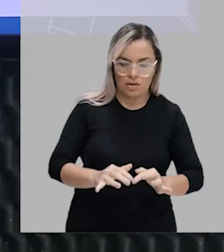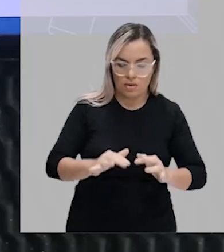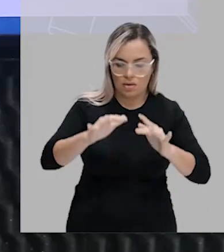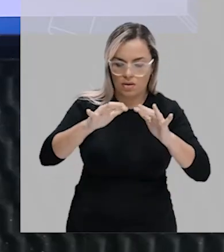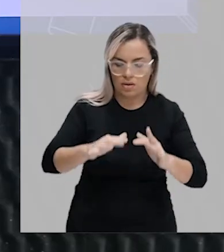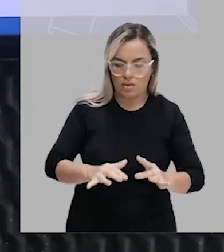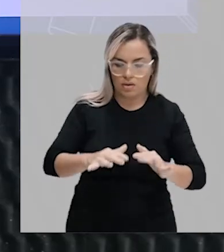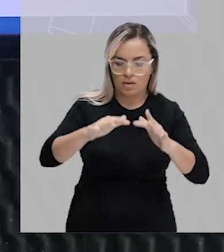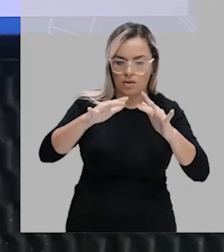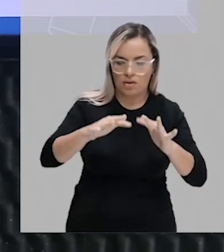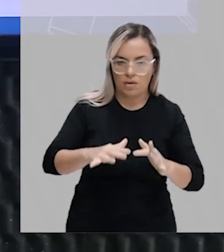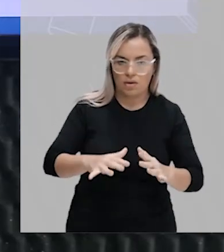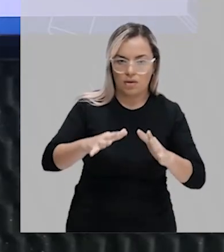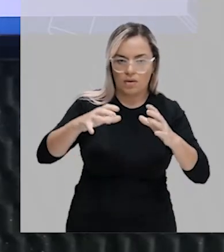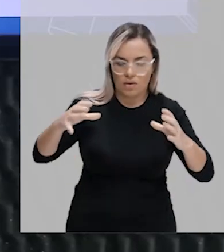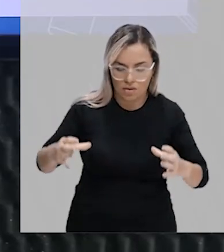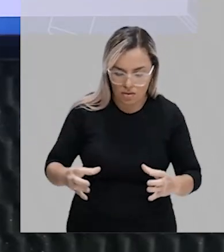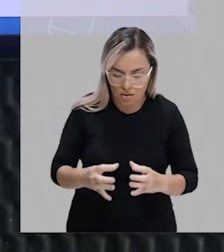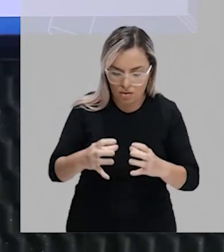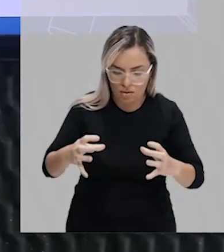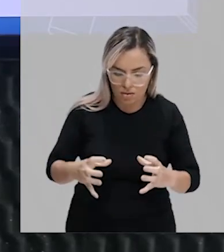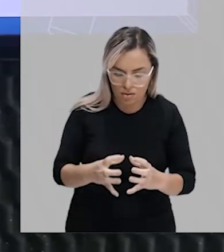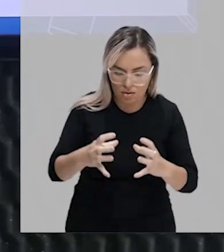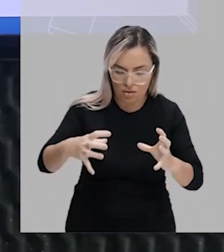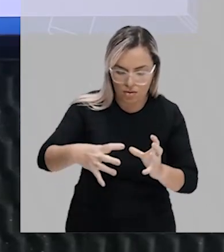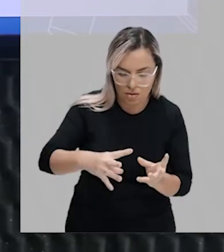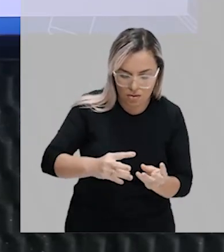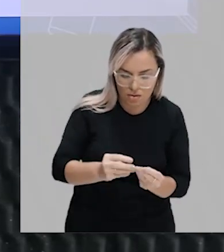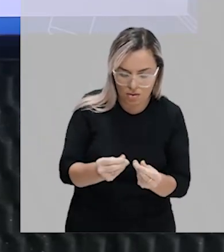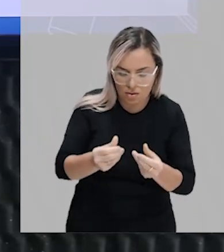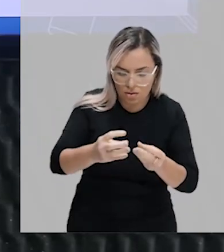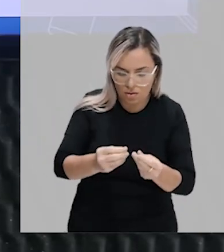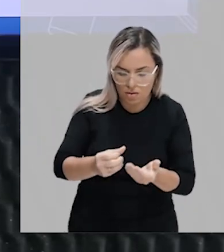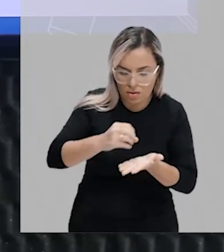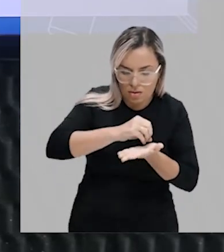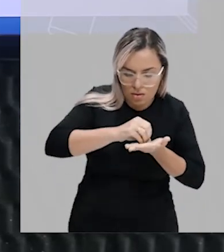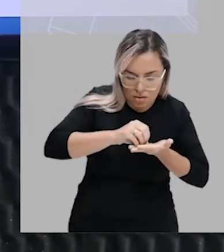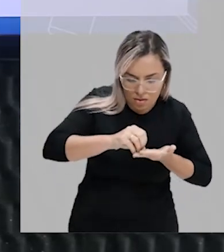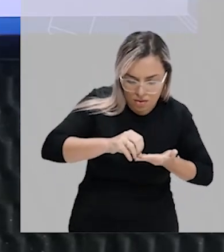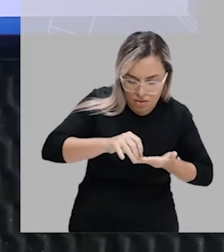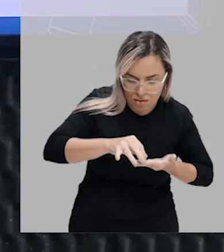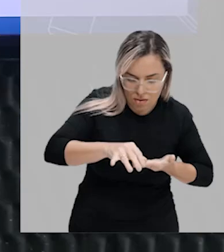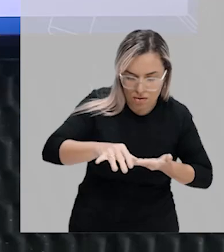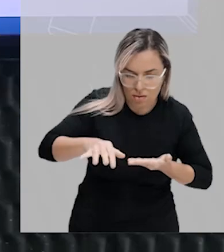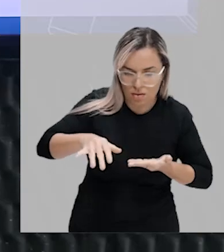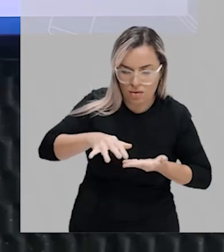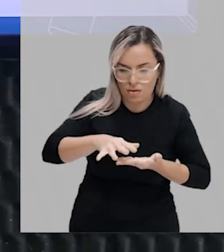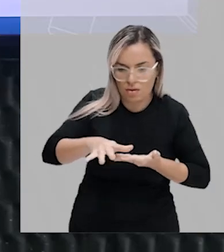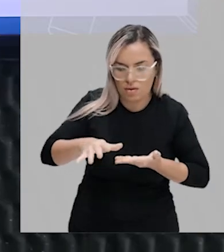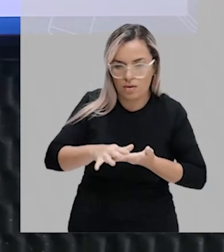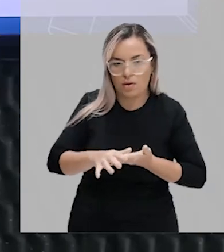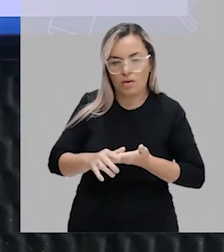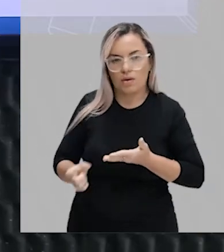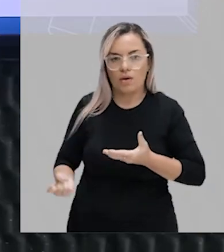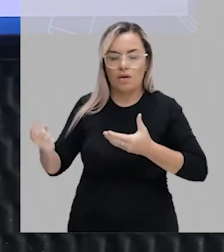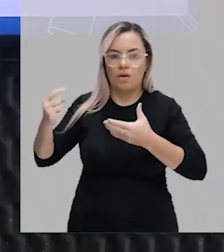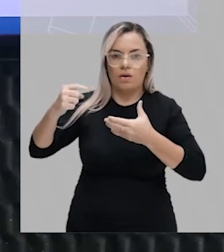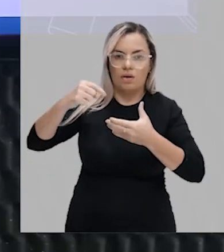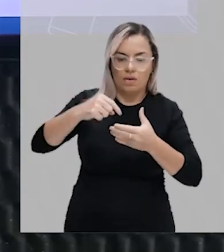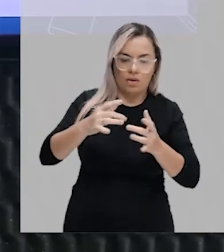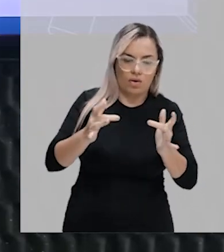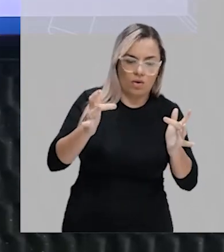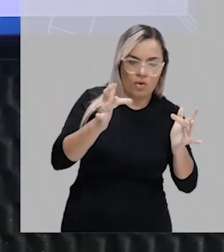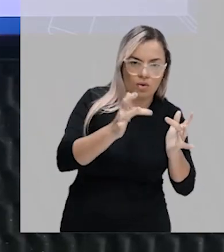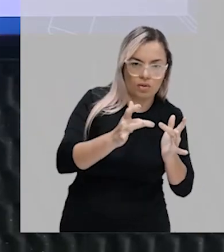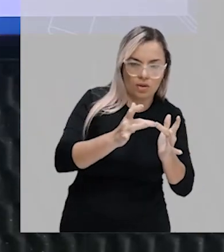que era bastante concentrada, né, de substâncias orgânicas, elas voltavam a ter contato ali com a água da